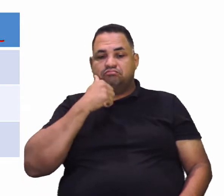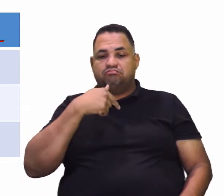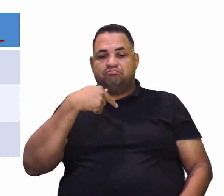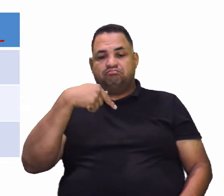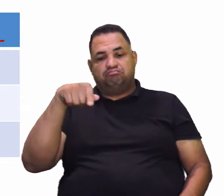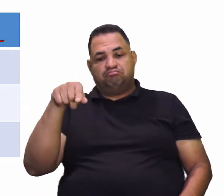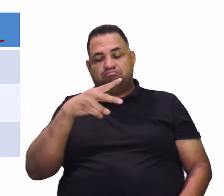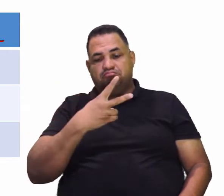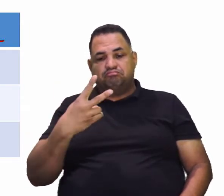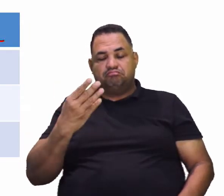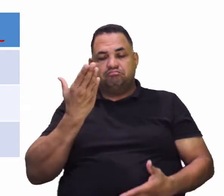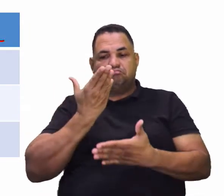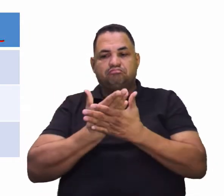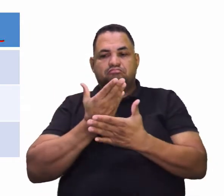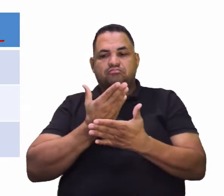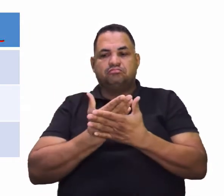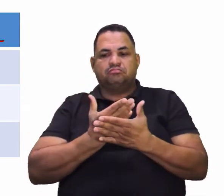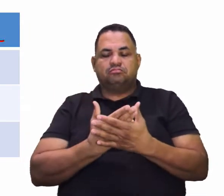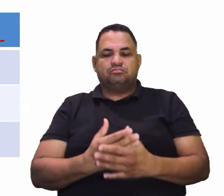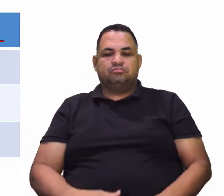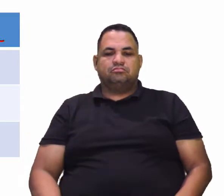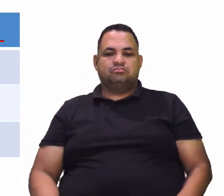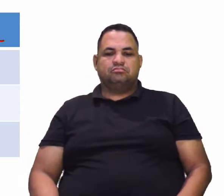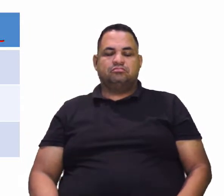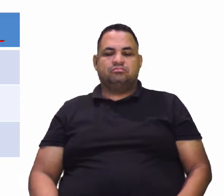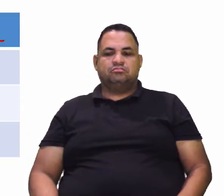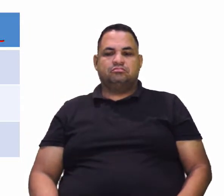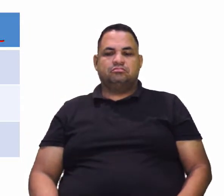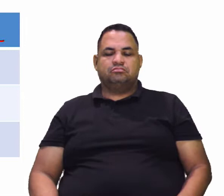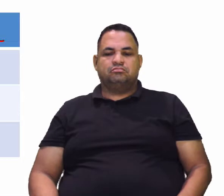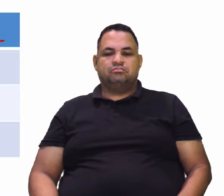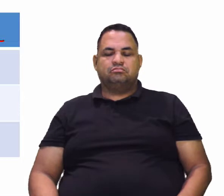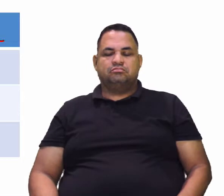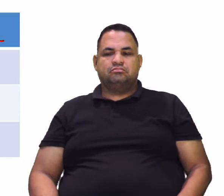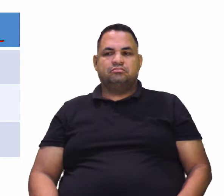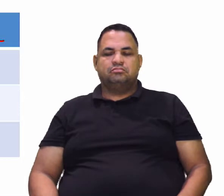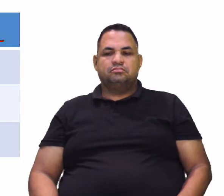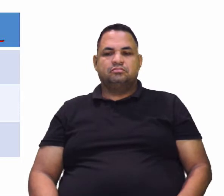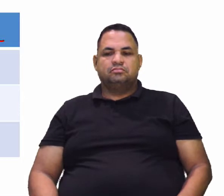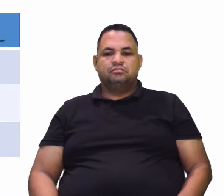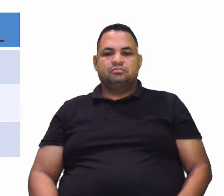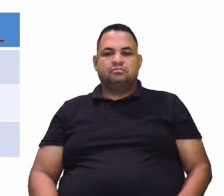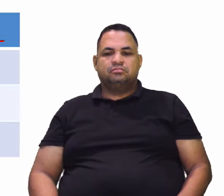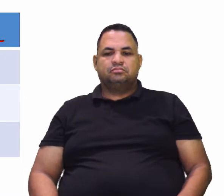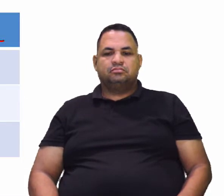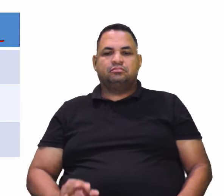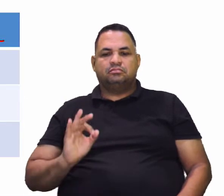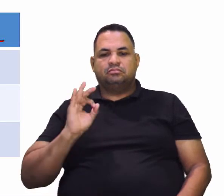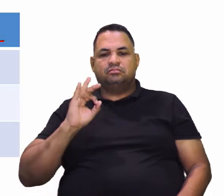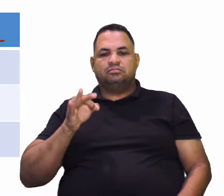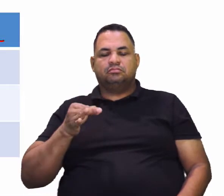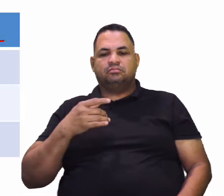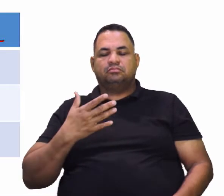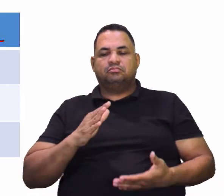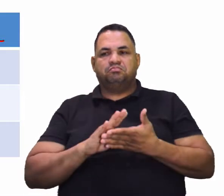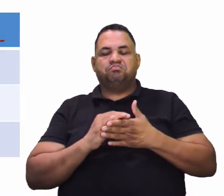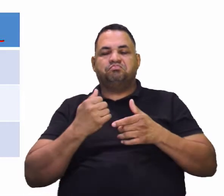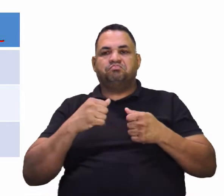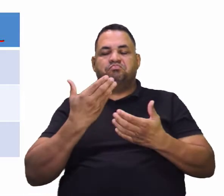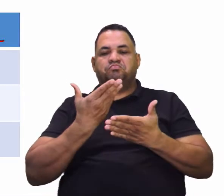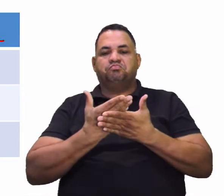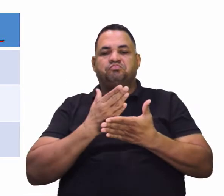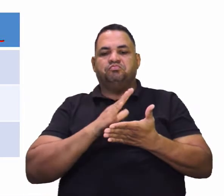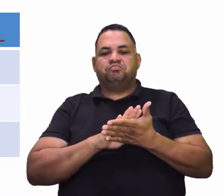vão estudar. Eles ou elas vão estudar, certo? Eu poderia